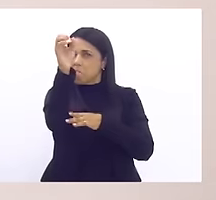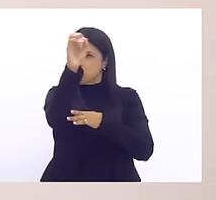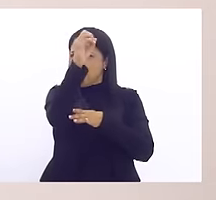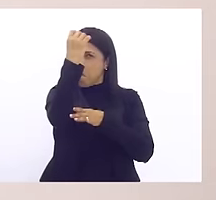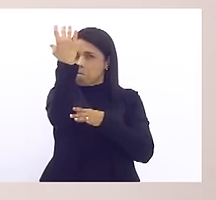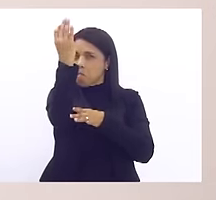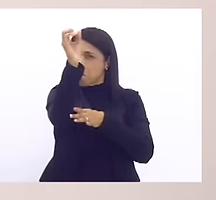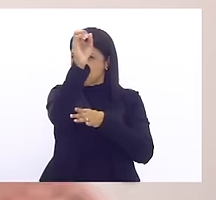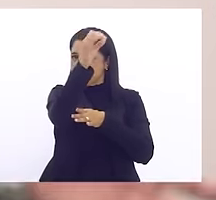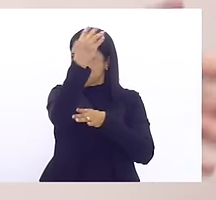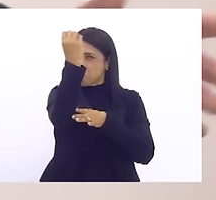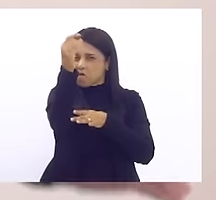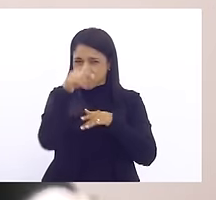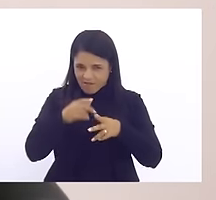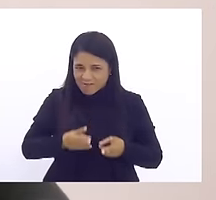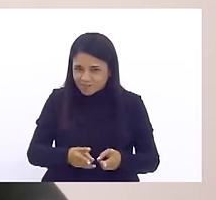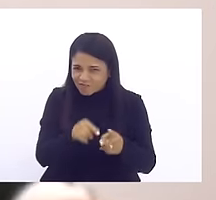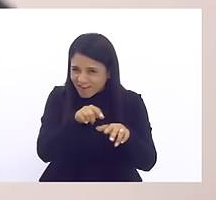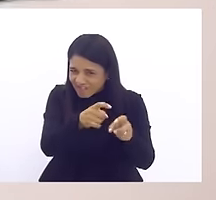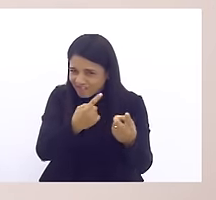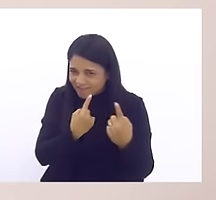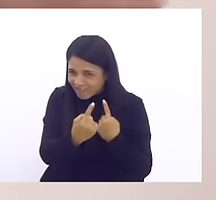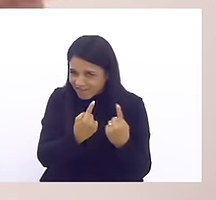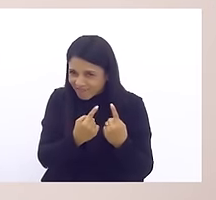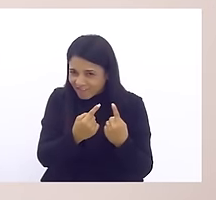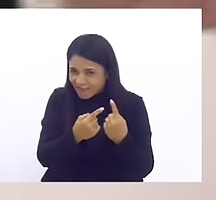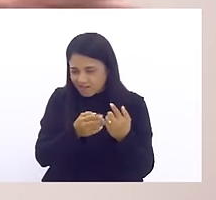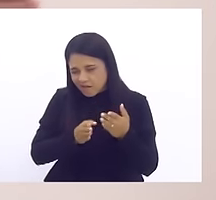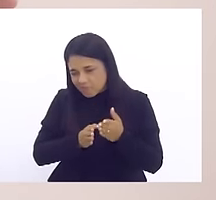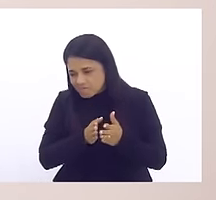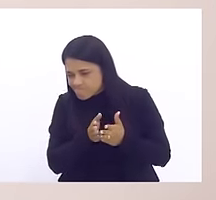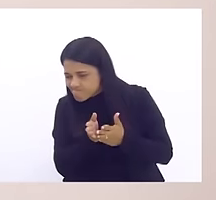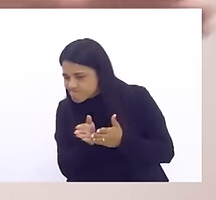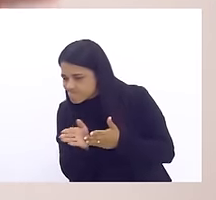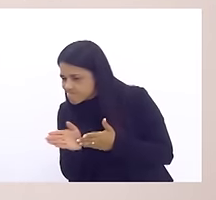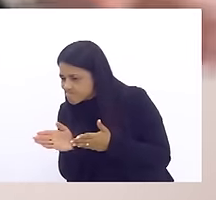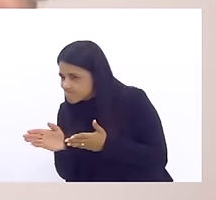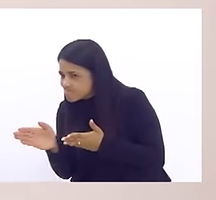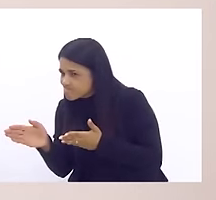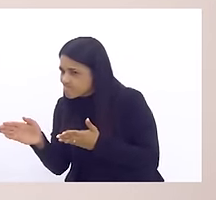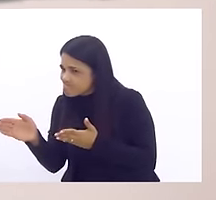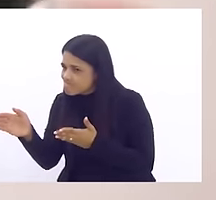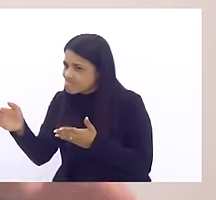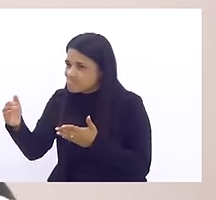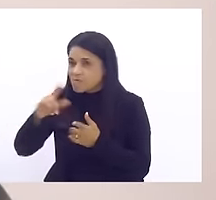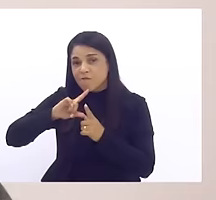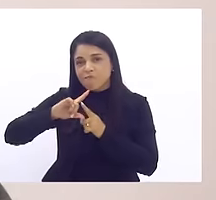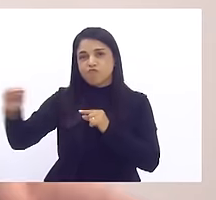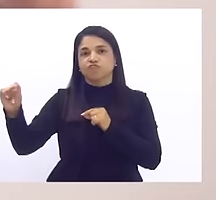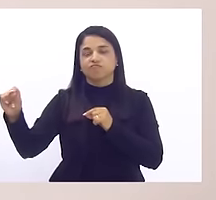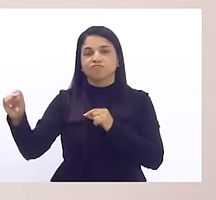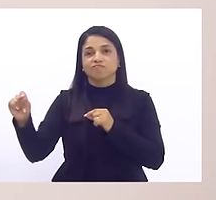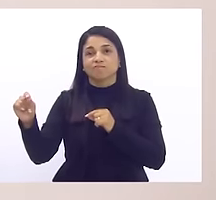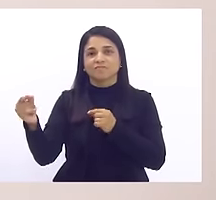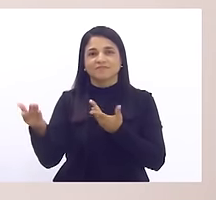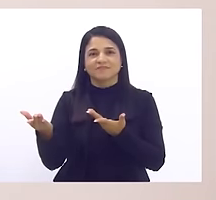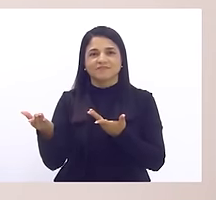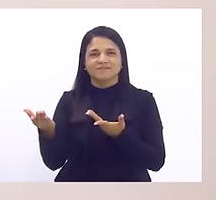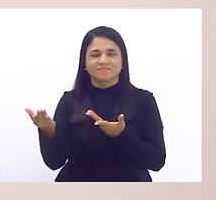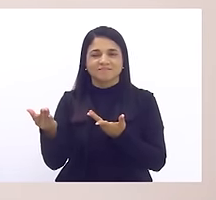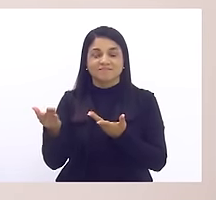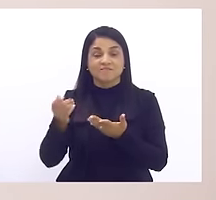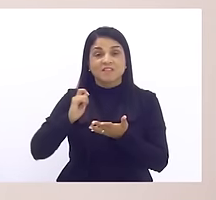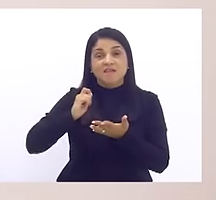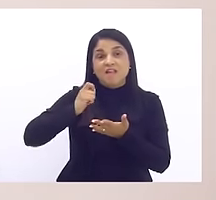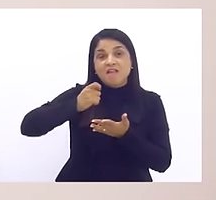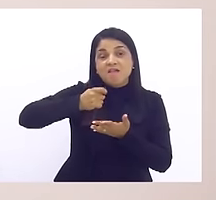vai permanecer naquela via não vai o vagabundo vai te enviar o curso dele o percurso e vai fugir e aí quem paga